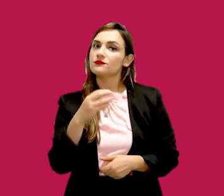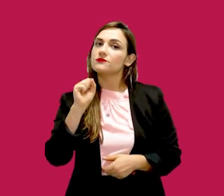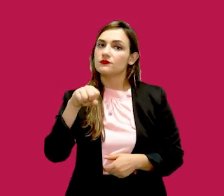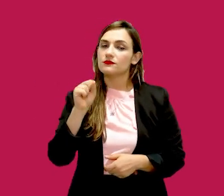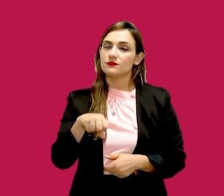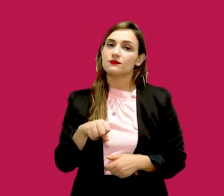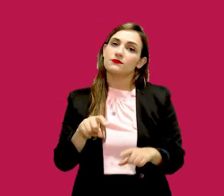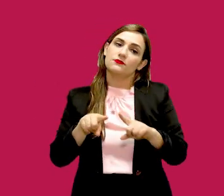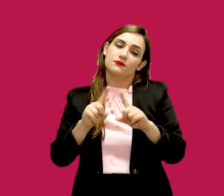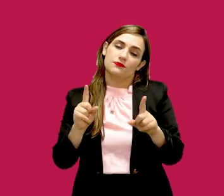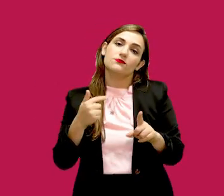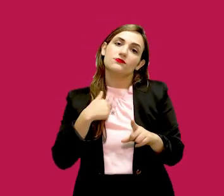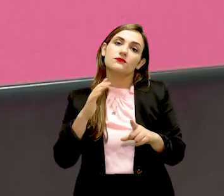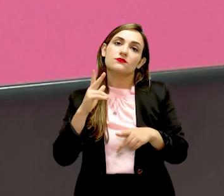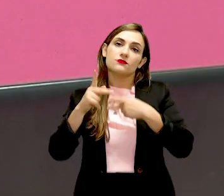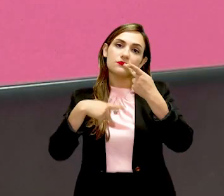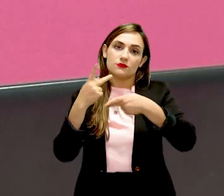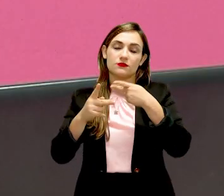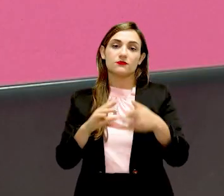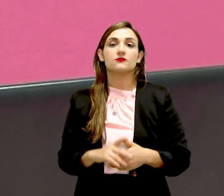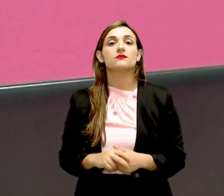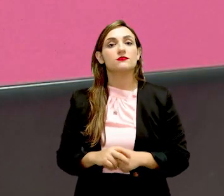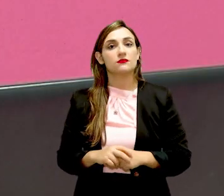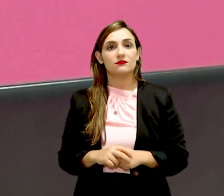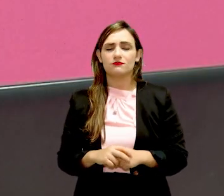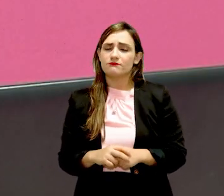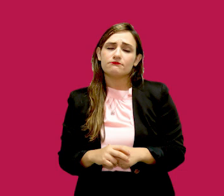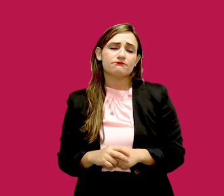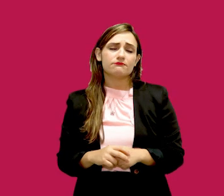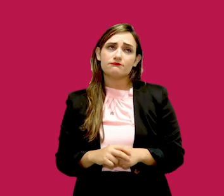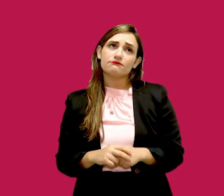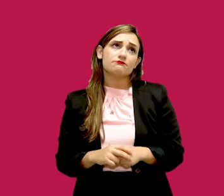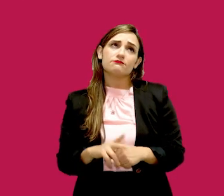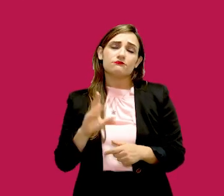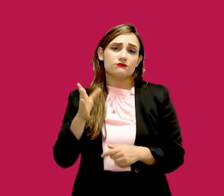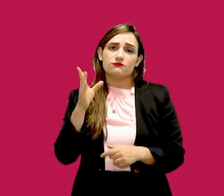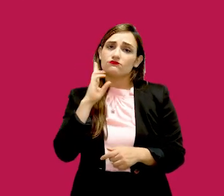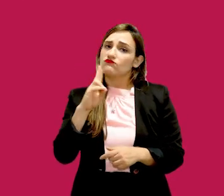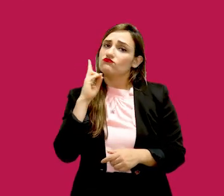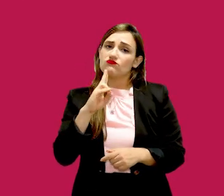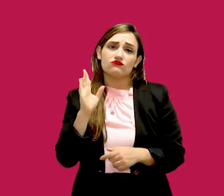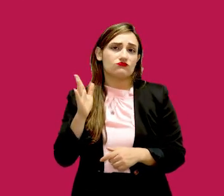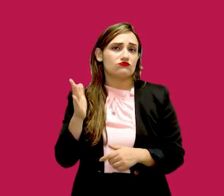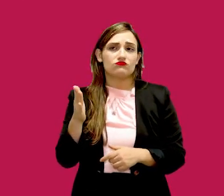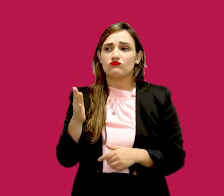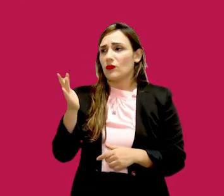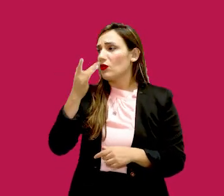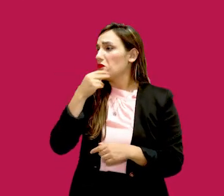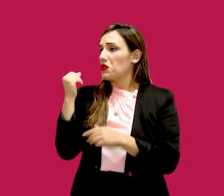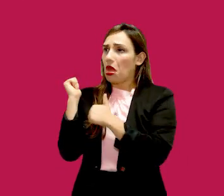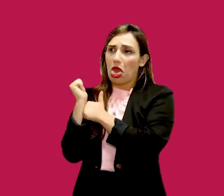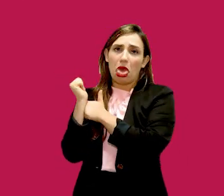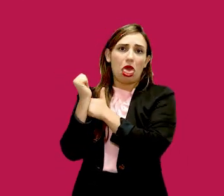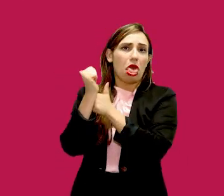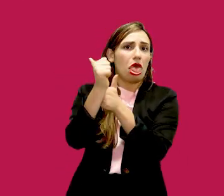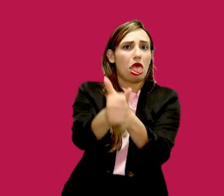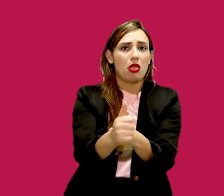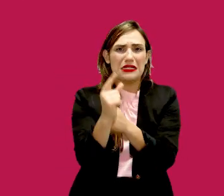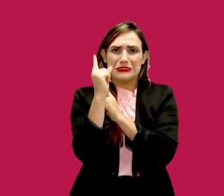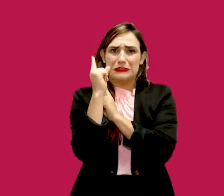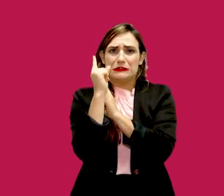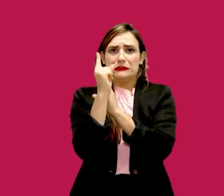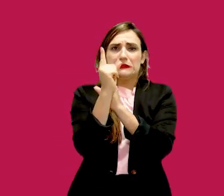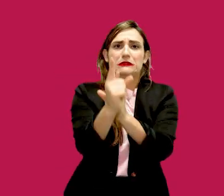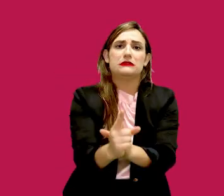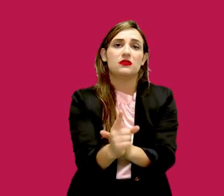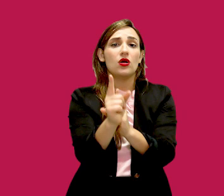havia falado antes, é algo que sempre aconteceu, né? E que os autores utilizam a internet, as